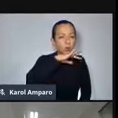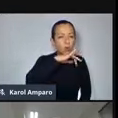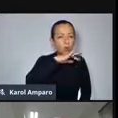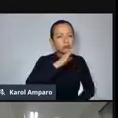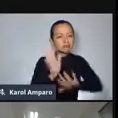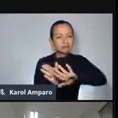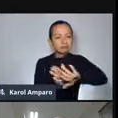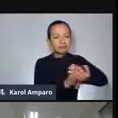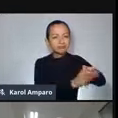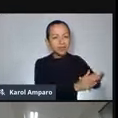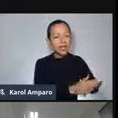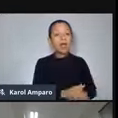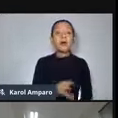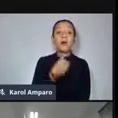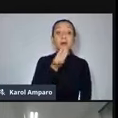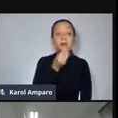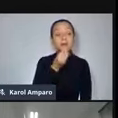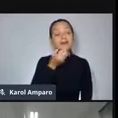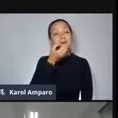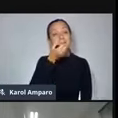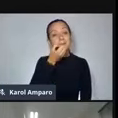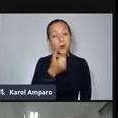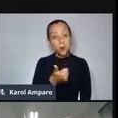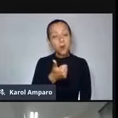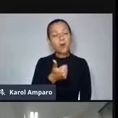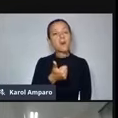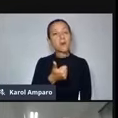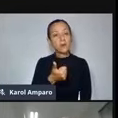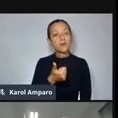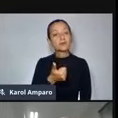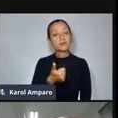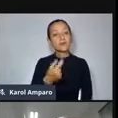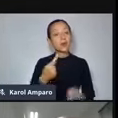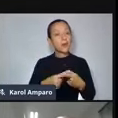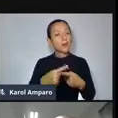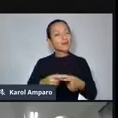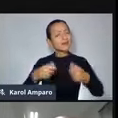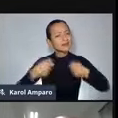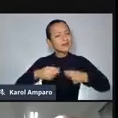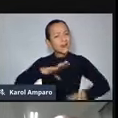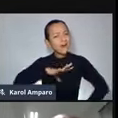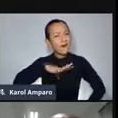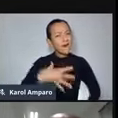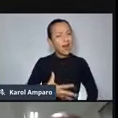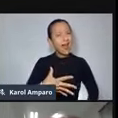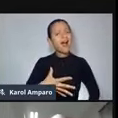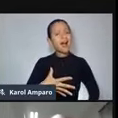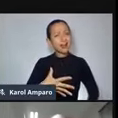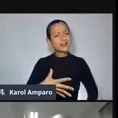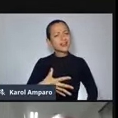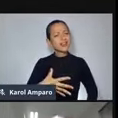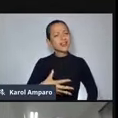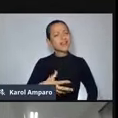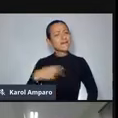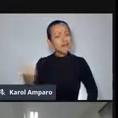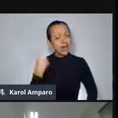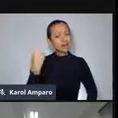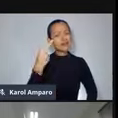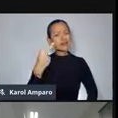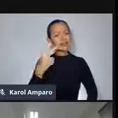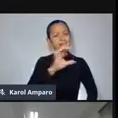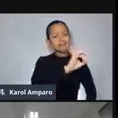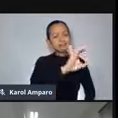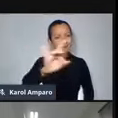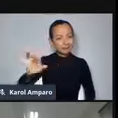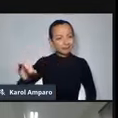oportunidade maior, mas fazendo com que eles dêem um grito de dentro para fora, mostrando o real valor que cada um tem. Então, eles estão precisando